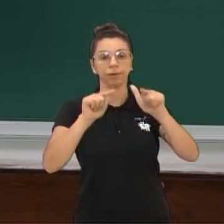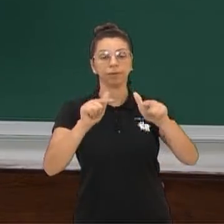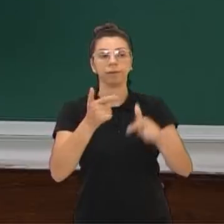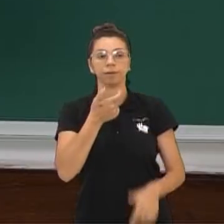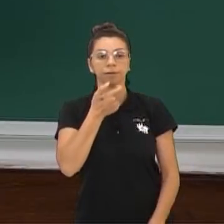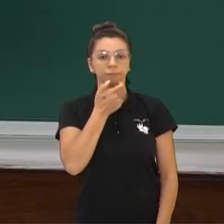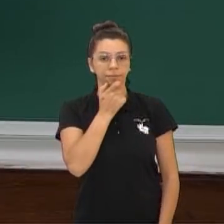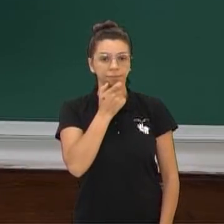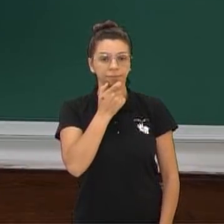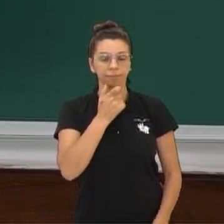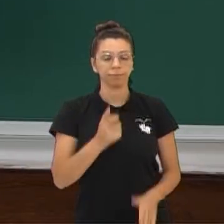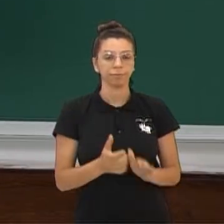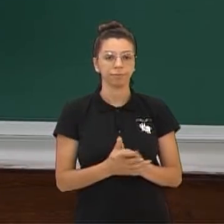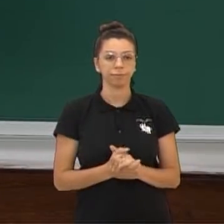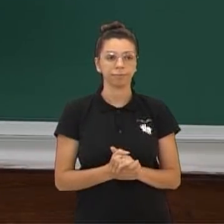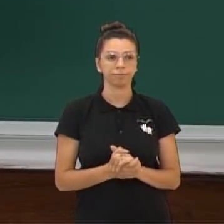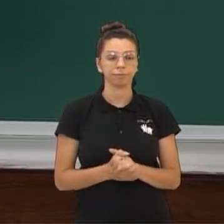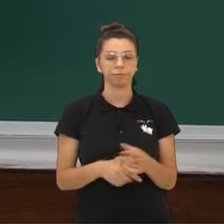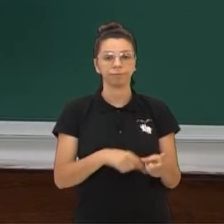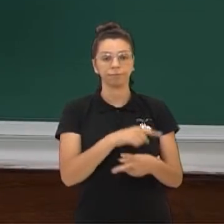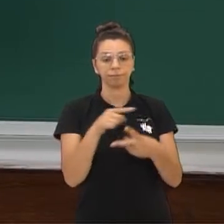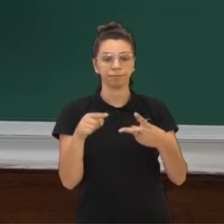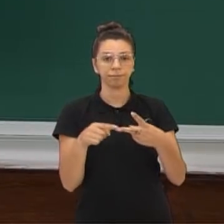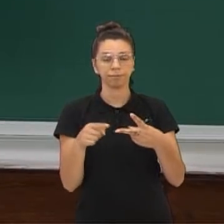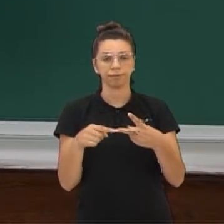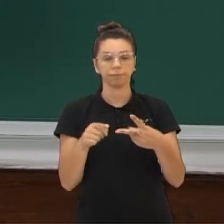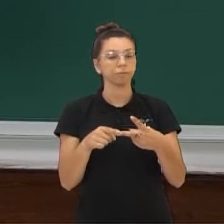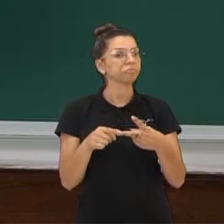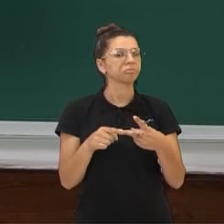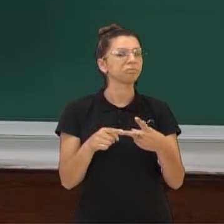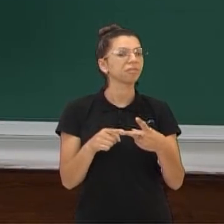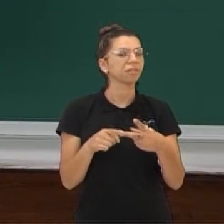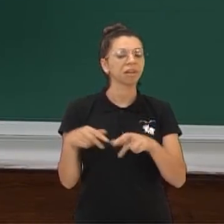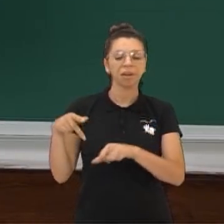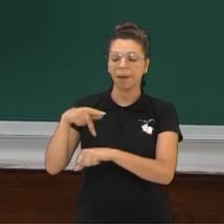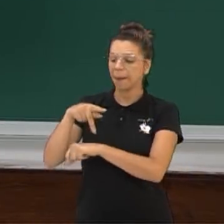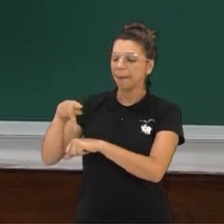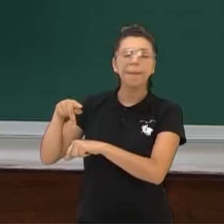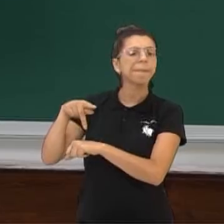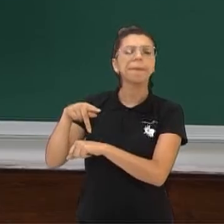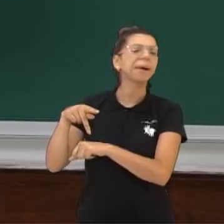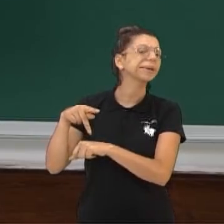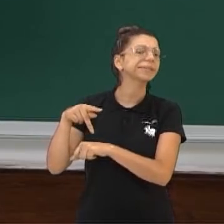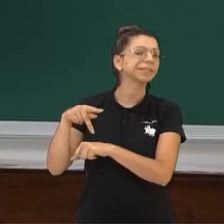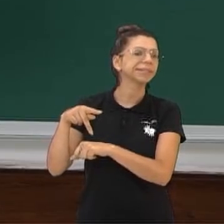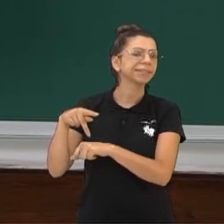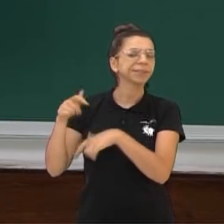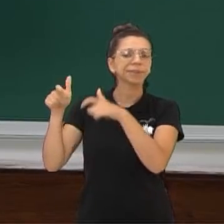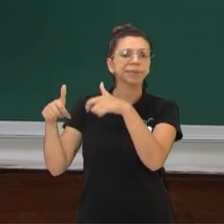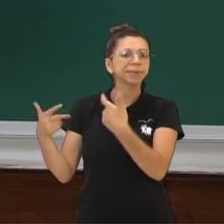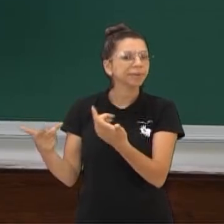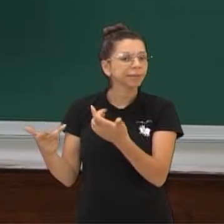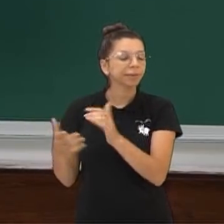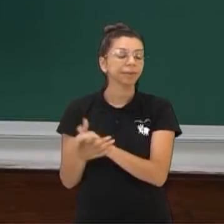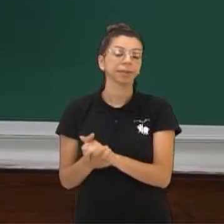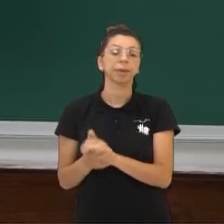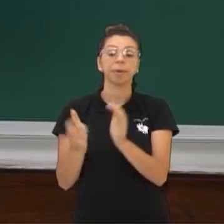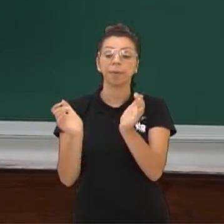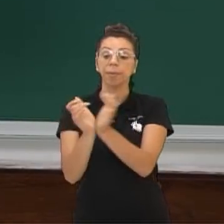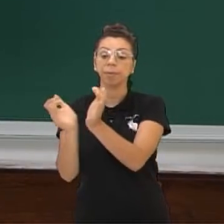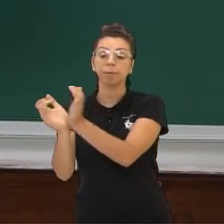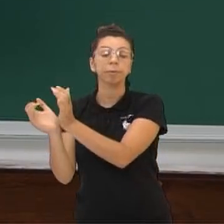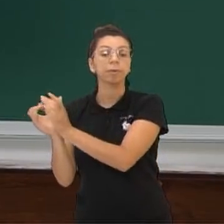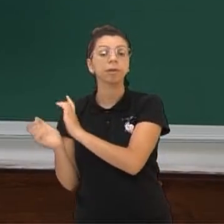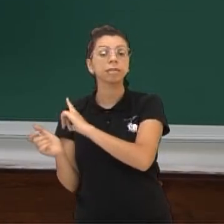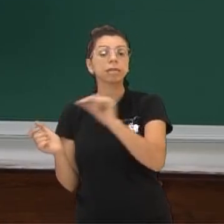inglesa. Número 2. De qual país saíram esses povos quando eles foram invadir a Grã-Bretanha? De onde eles